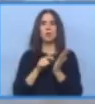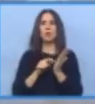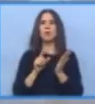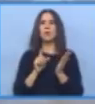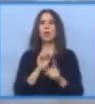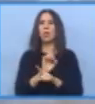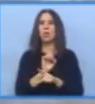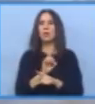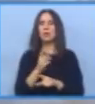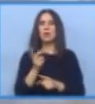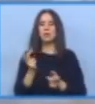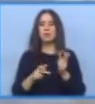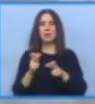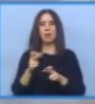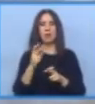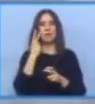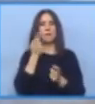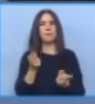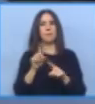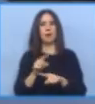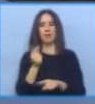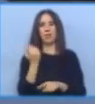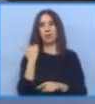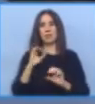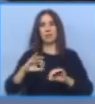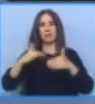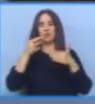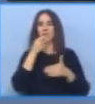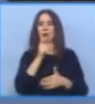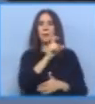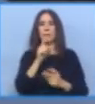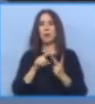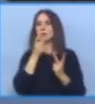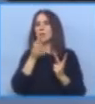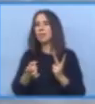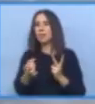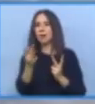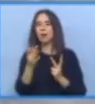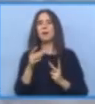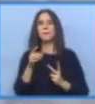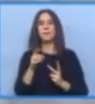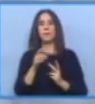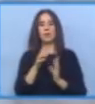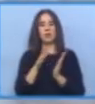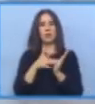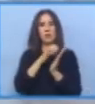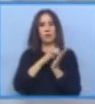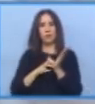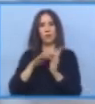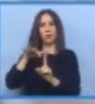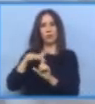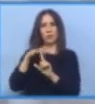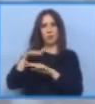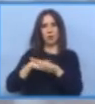naqueles sinais do ressuscitado de que falavam no início, a paz e o perdão. No livro dos Atos dos